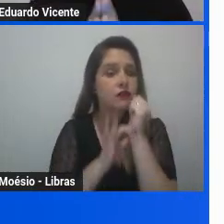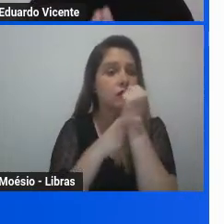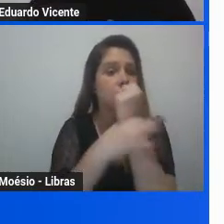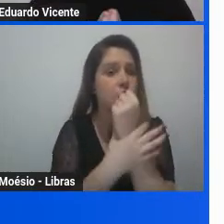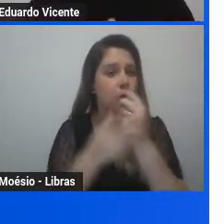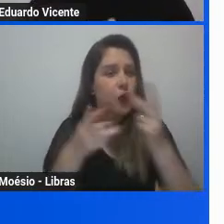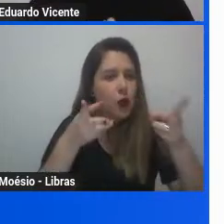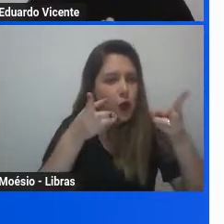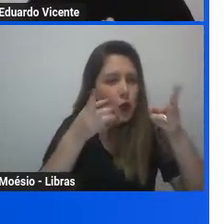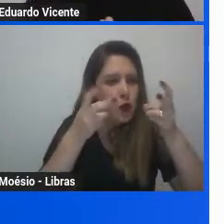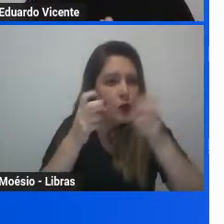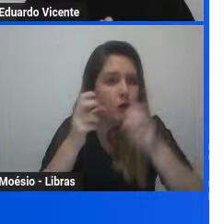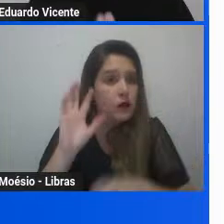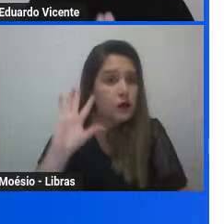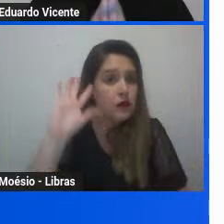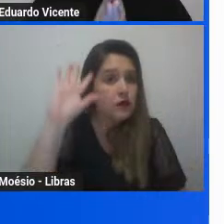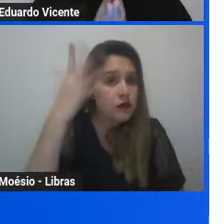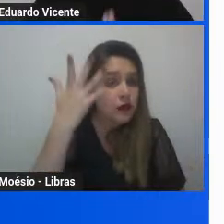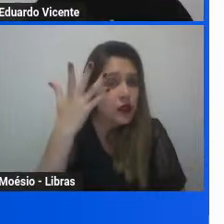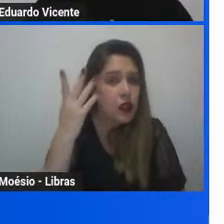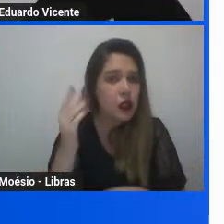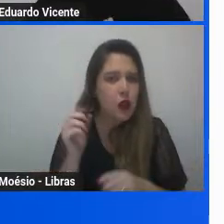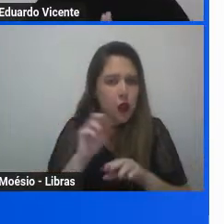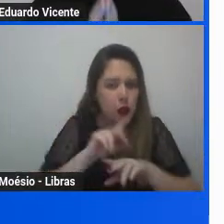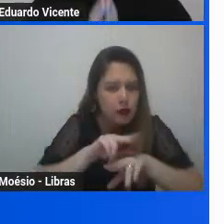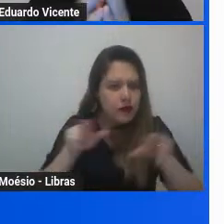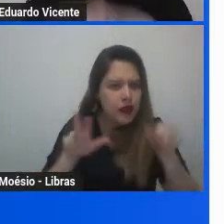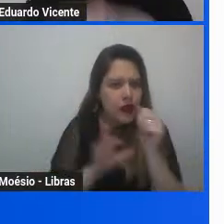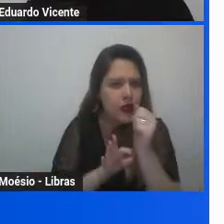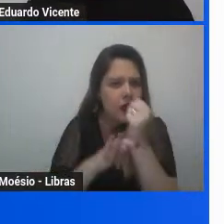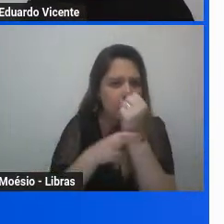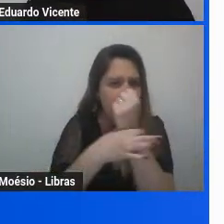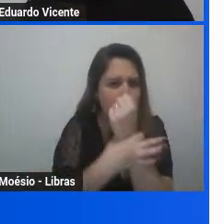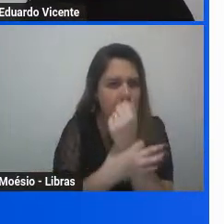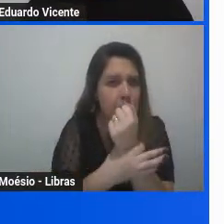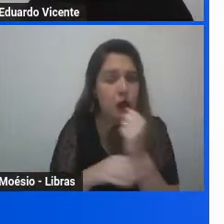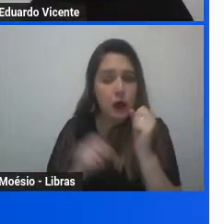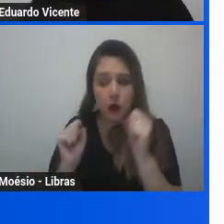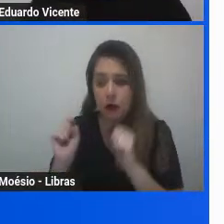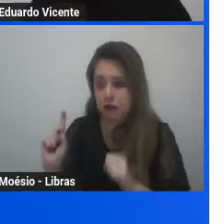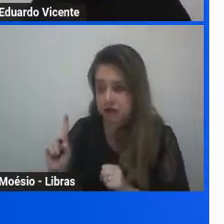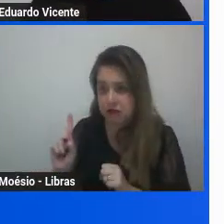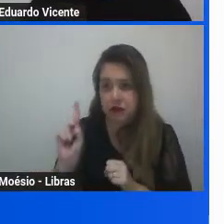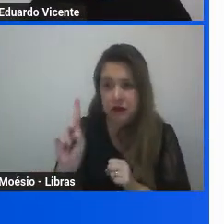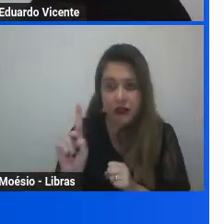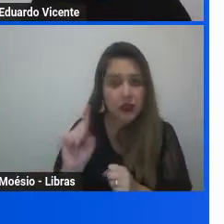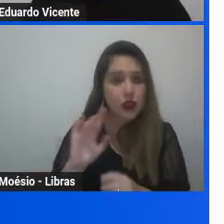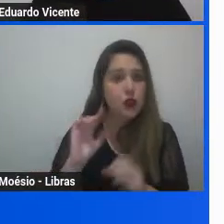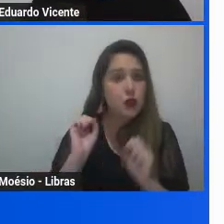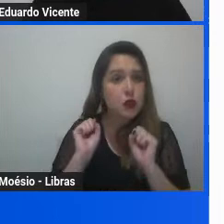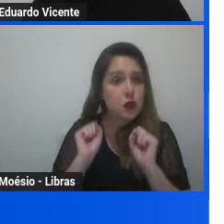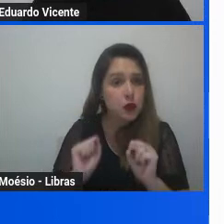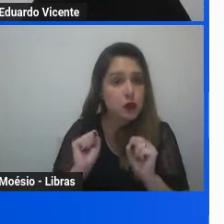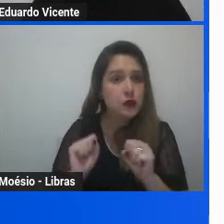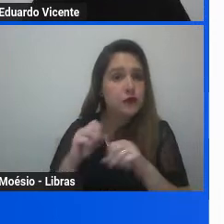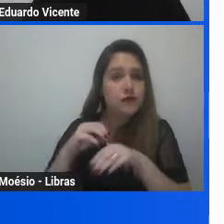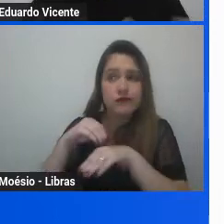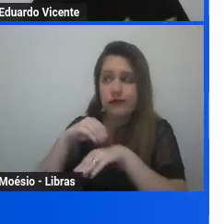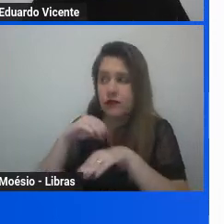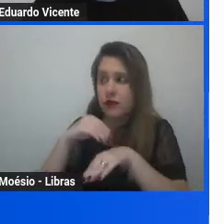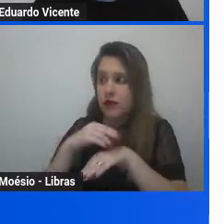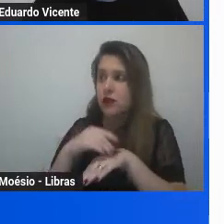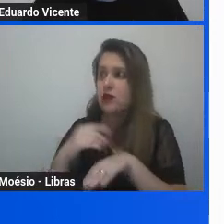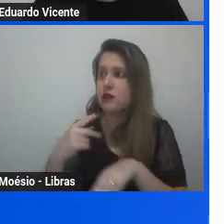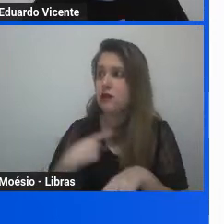que aconteceu, eu vou buscar a segurança. Se eu entrar agora para atender essa situação de emergência, eu estou